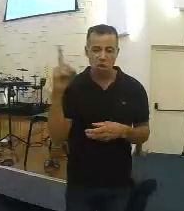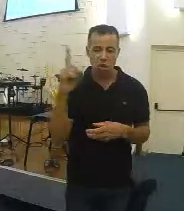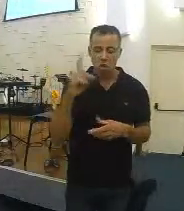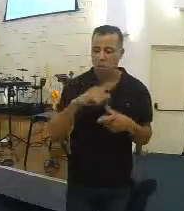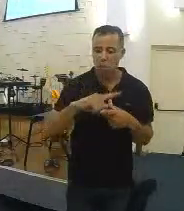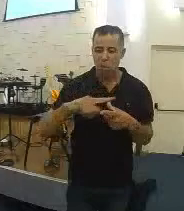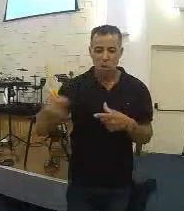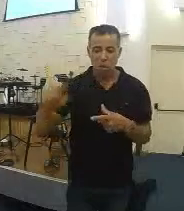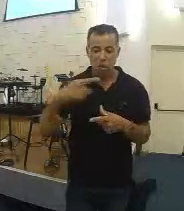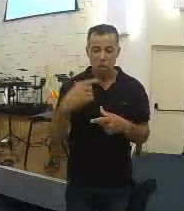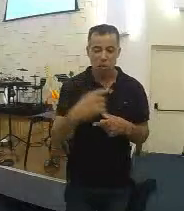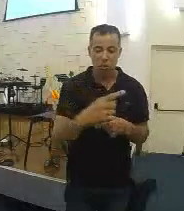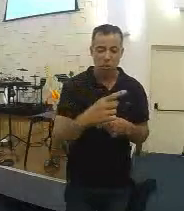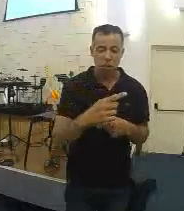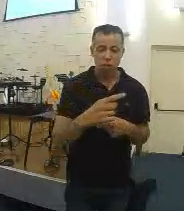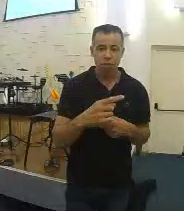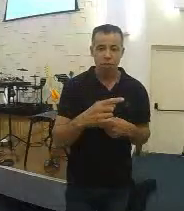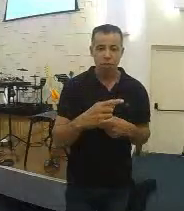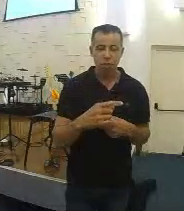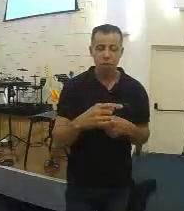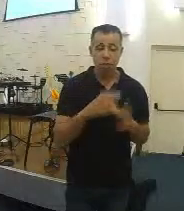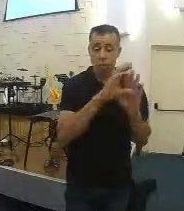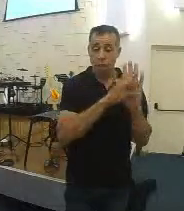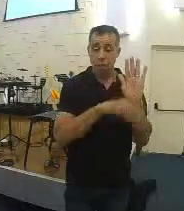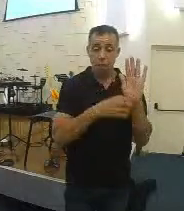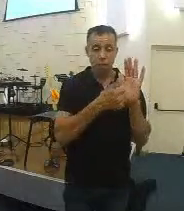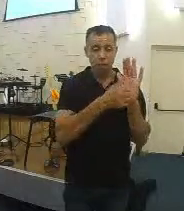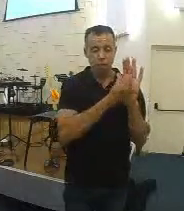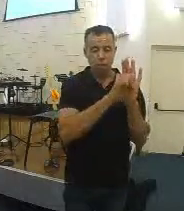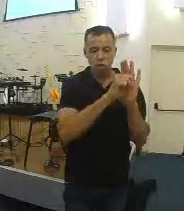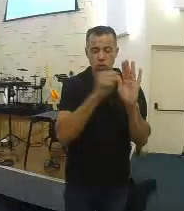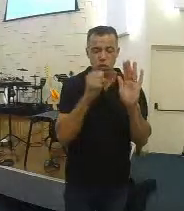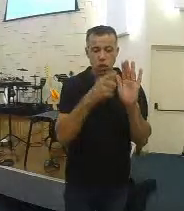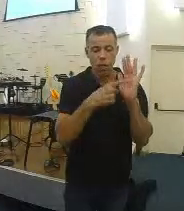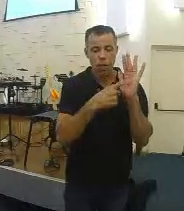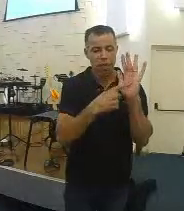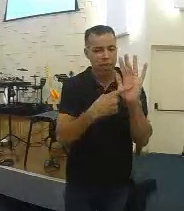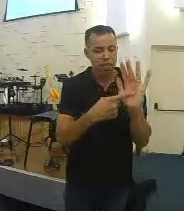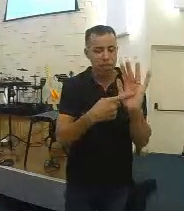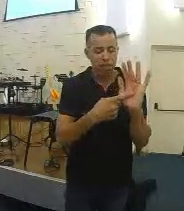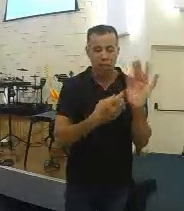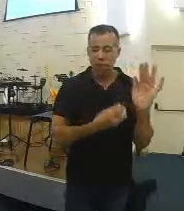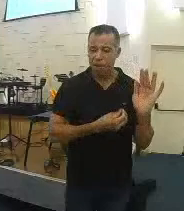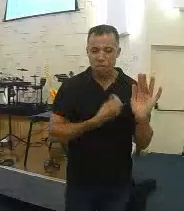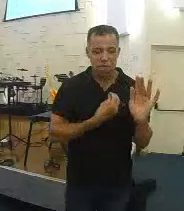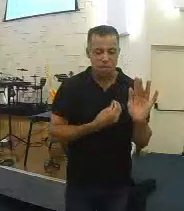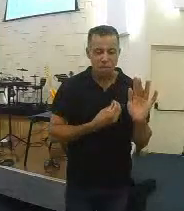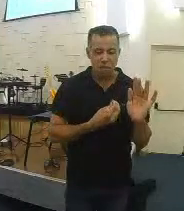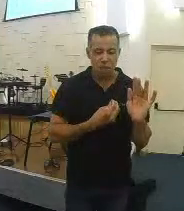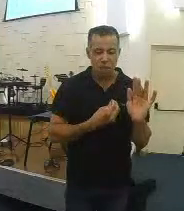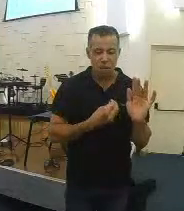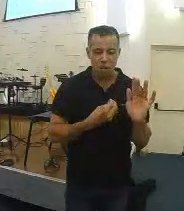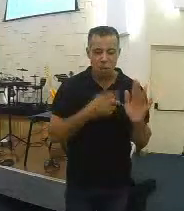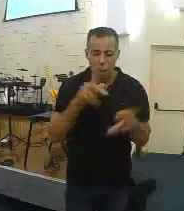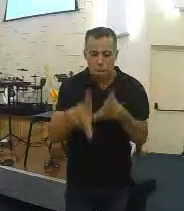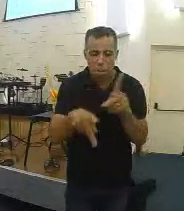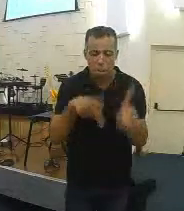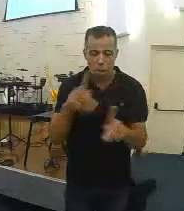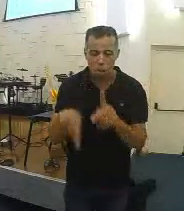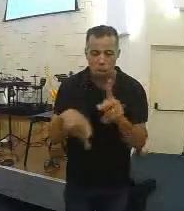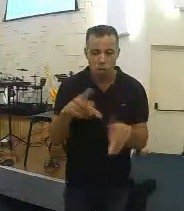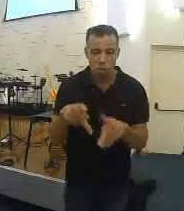seu ofício, era um mercenário. O capítulo 18, irmãos, mostra essa vida confusa em Israel. A tribo de Dan